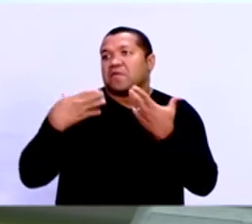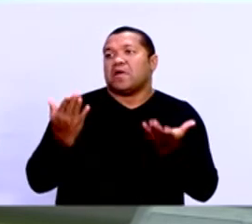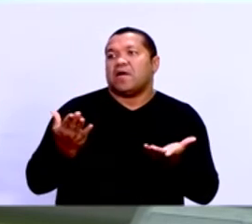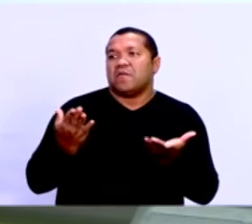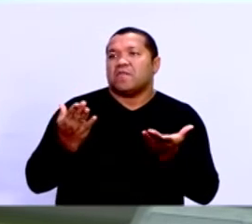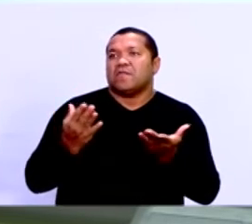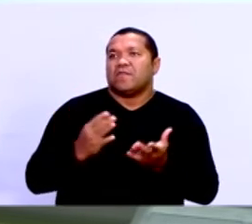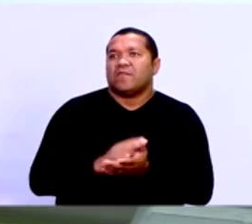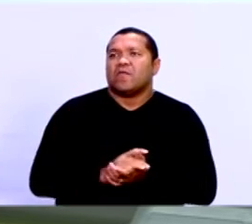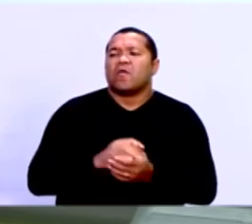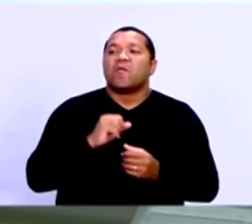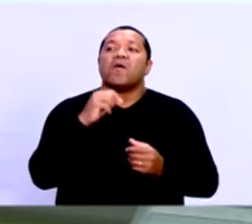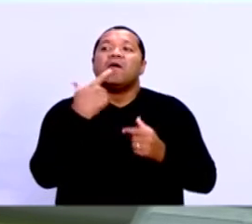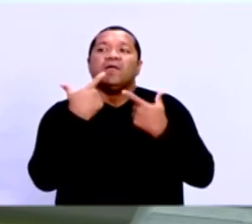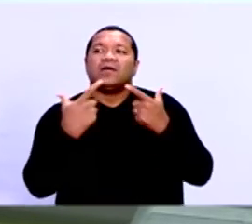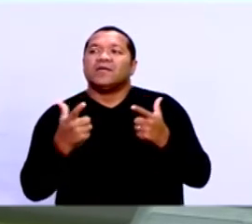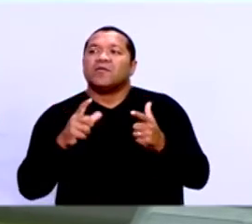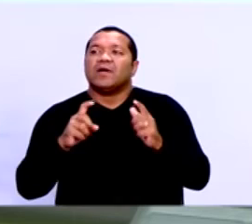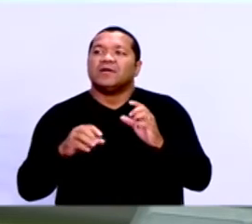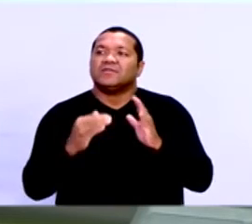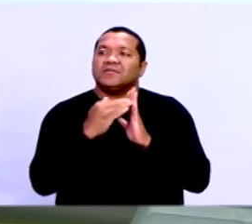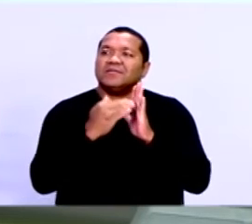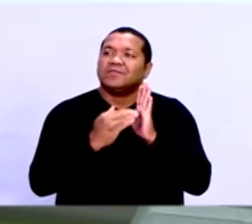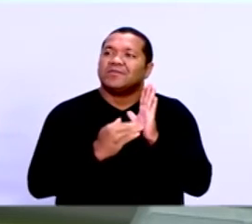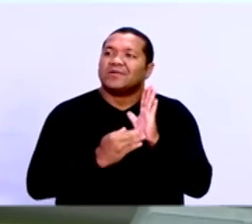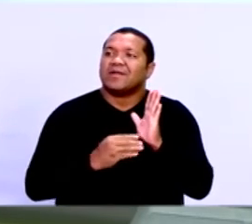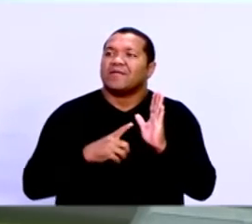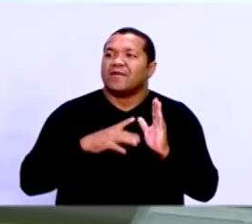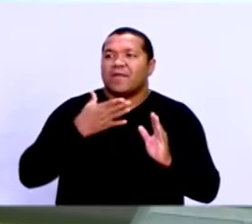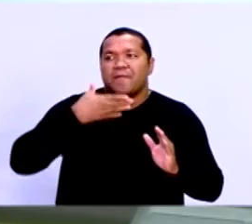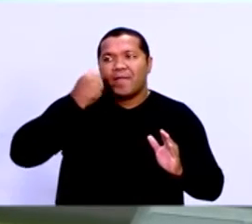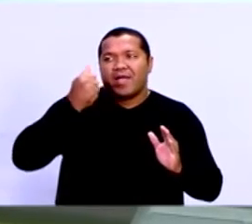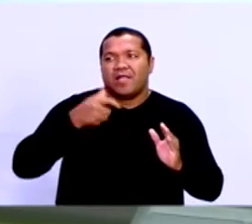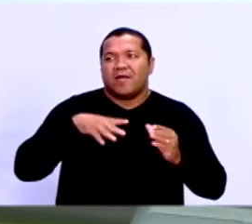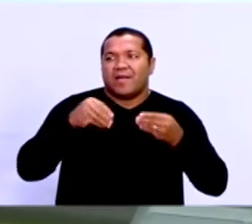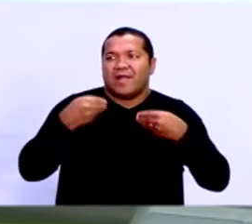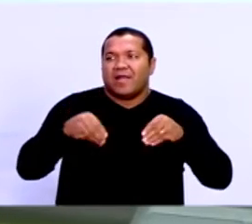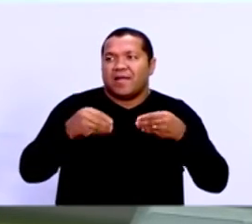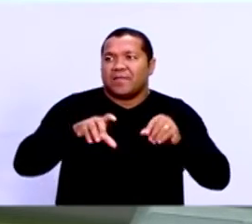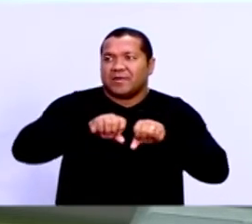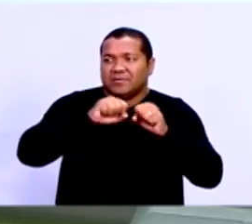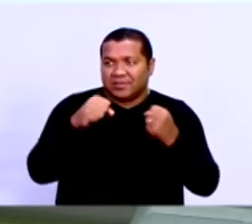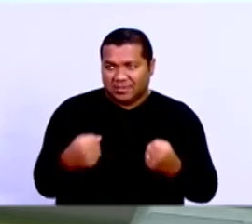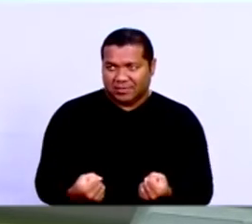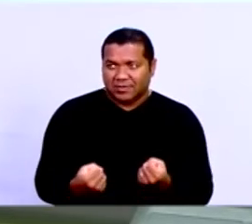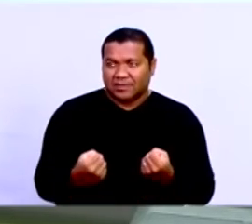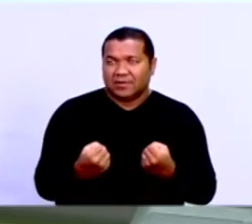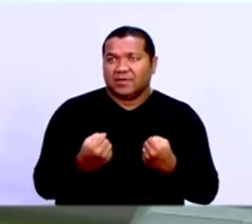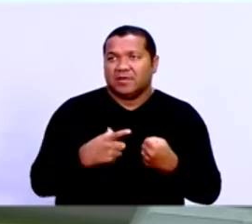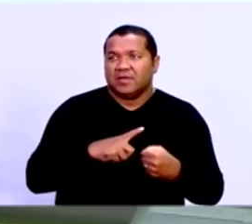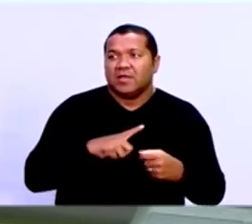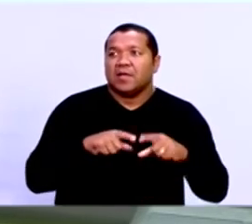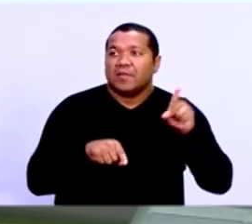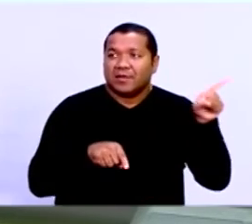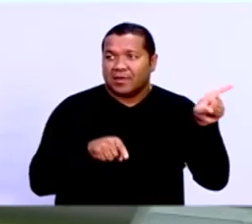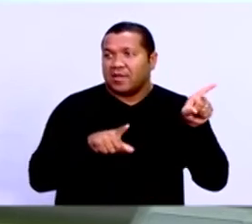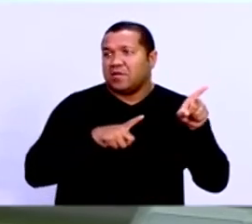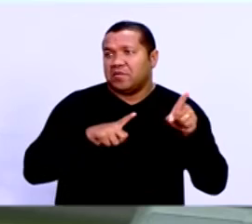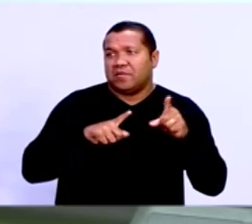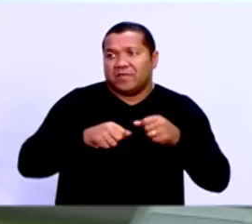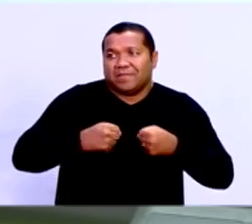a linguagem que vai ficar melhor e mais leve para que o sistema do meu cliente de material de construção